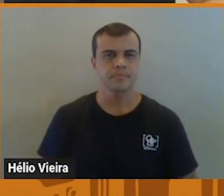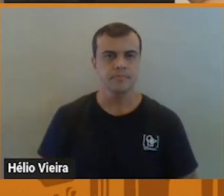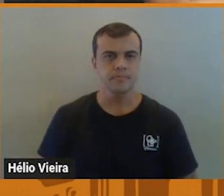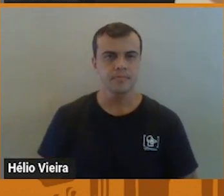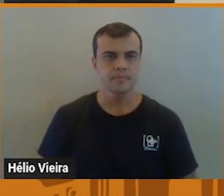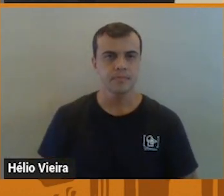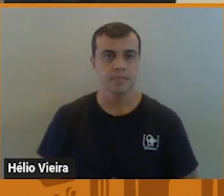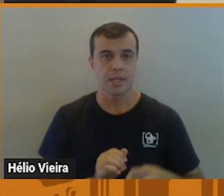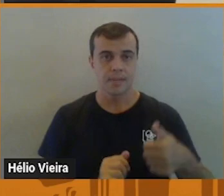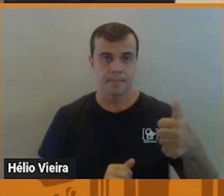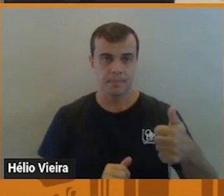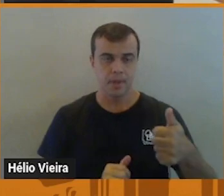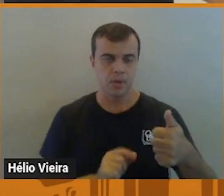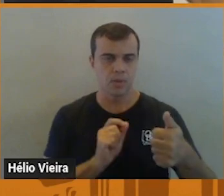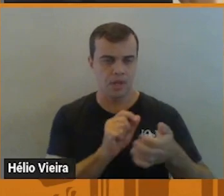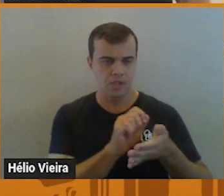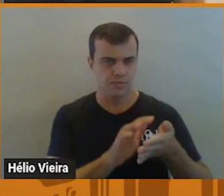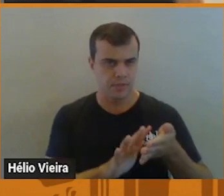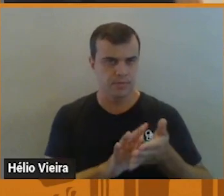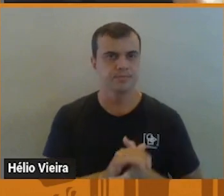E aí a primeira etapa